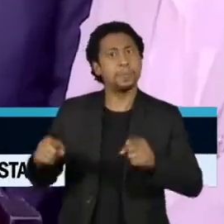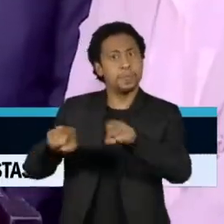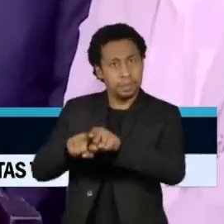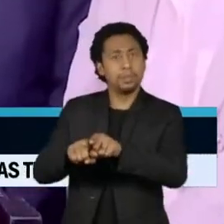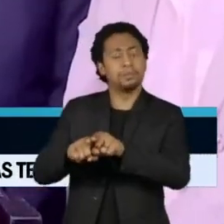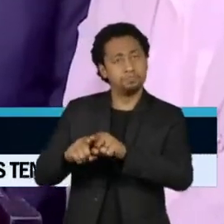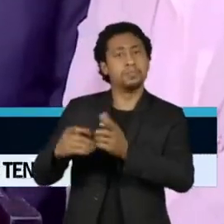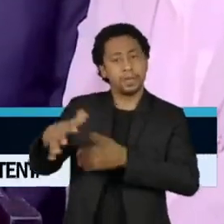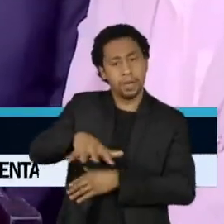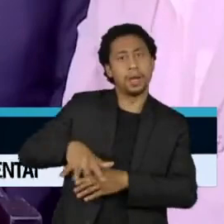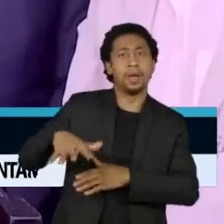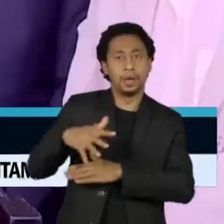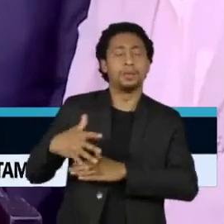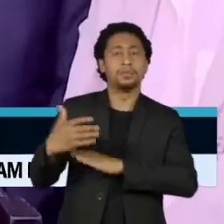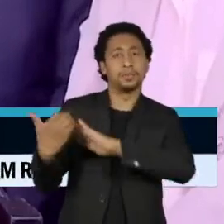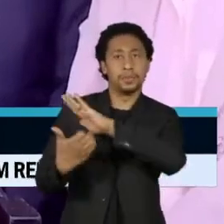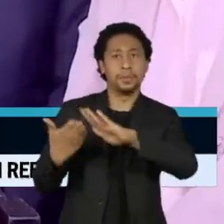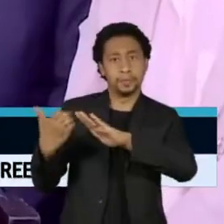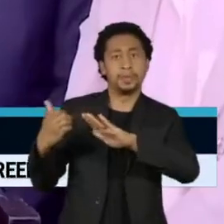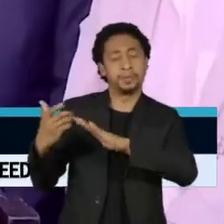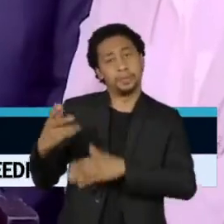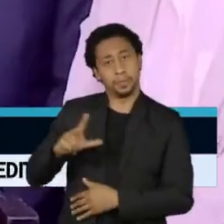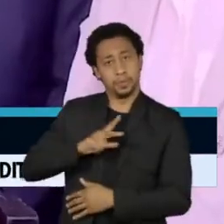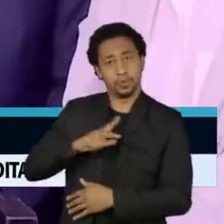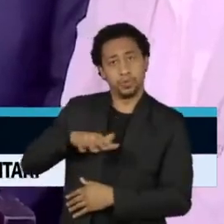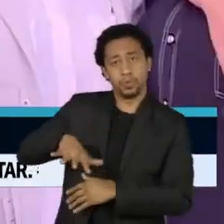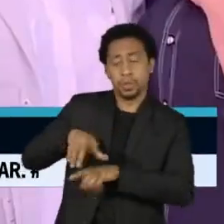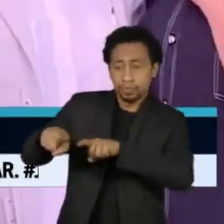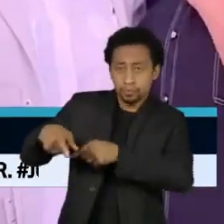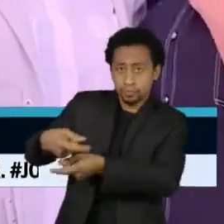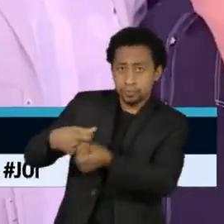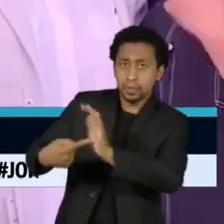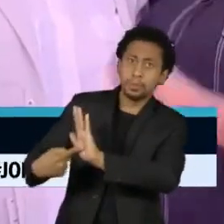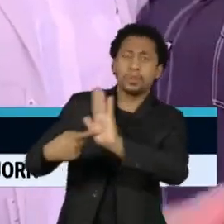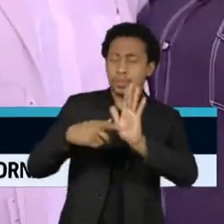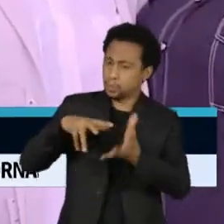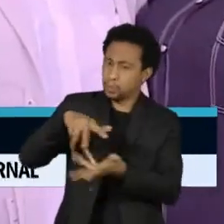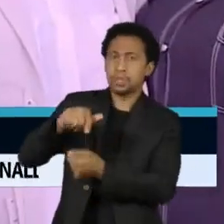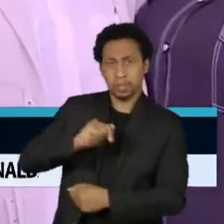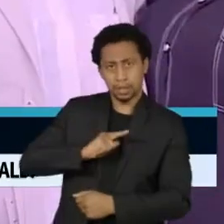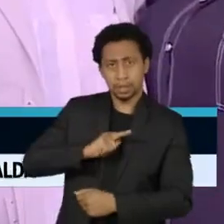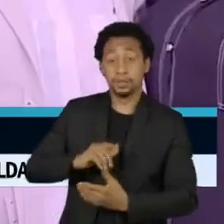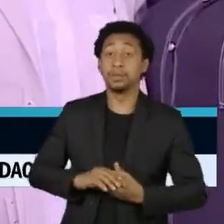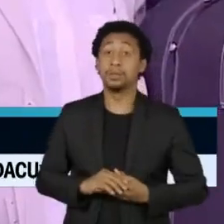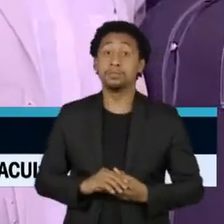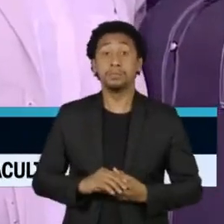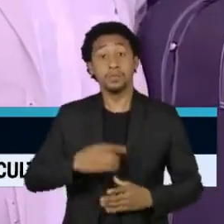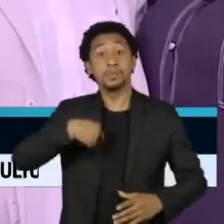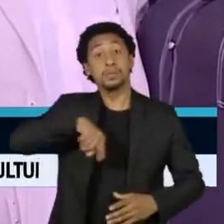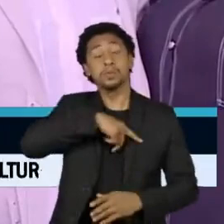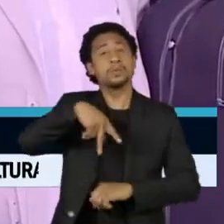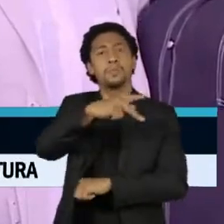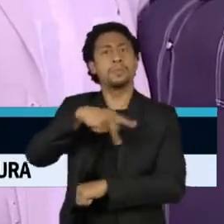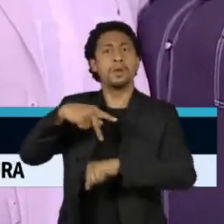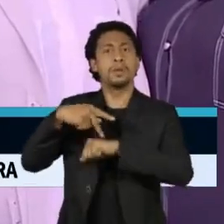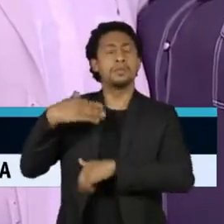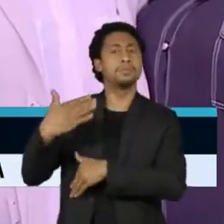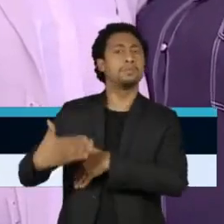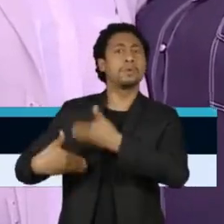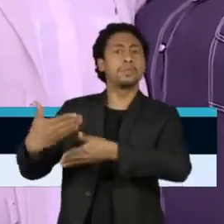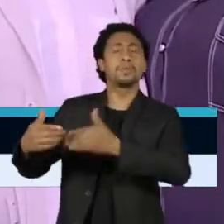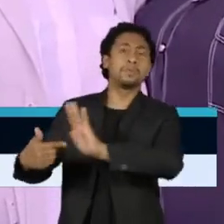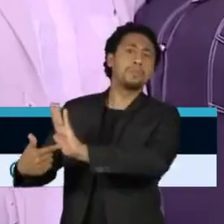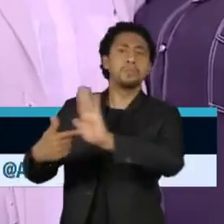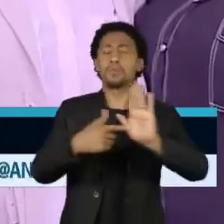junto com o setor do agro, para mostrar que o agro é sustentável. E o nosso país, cada vez mais, se transforma